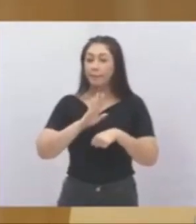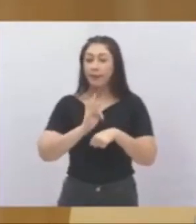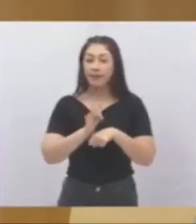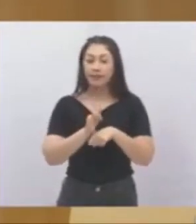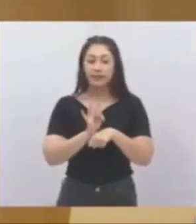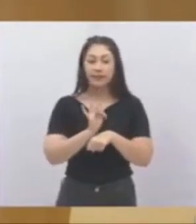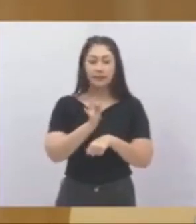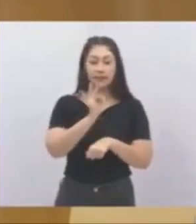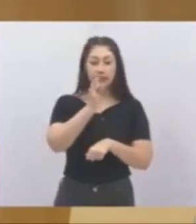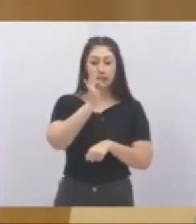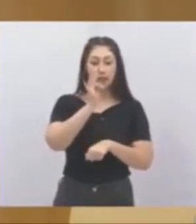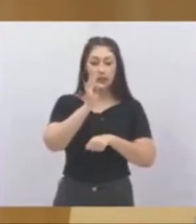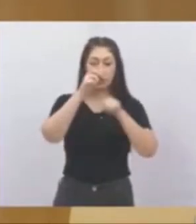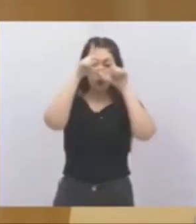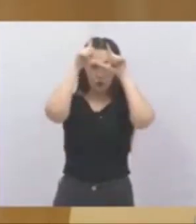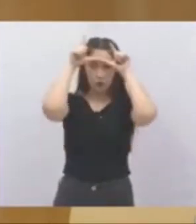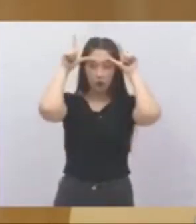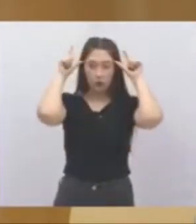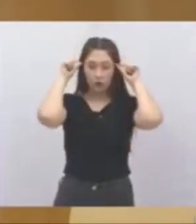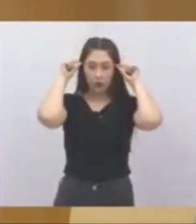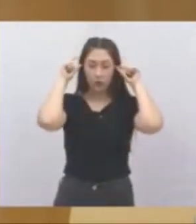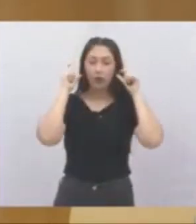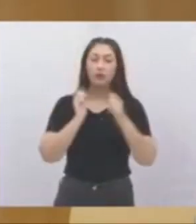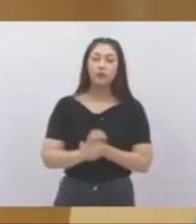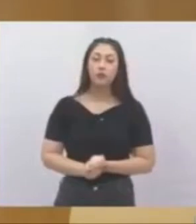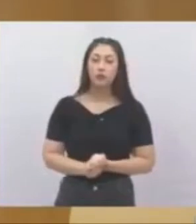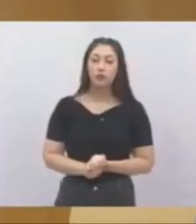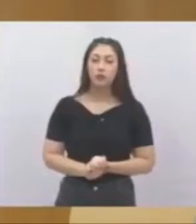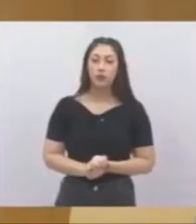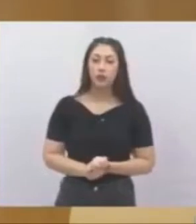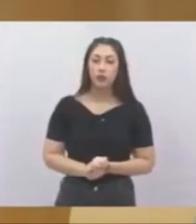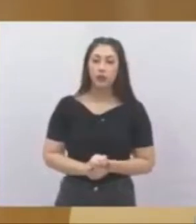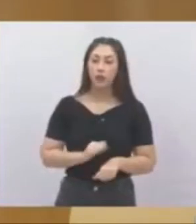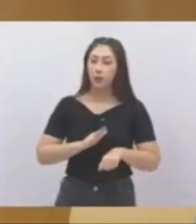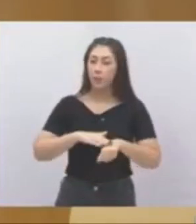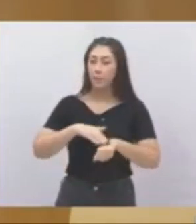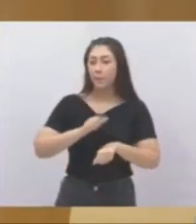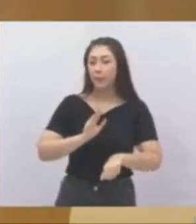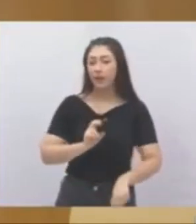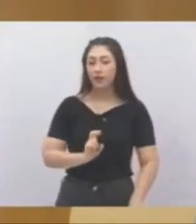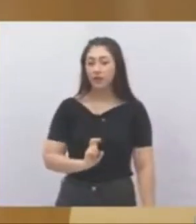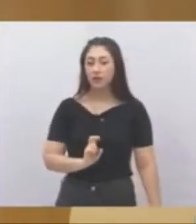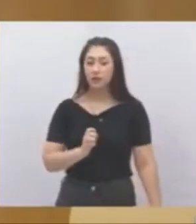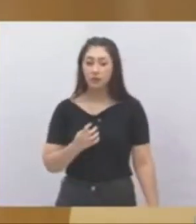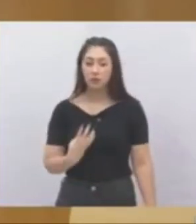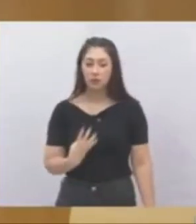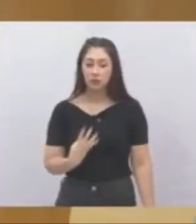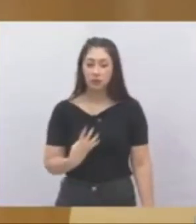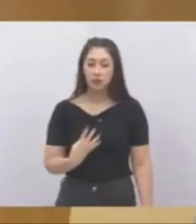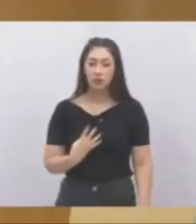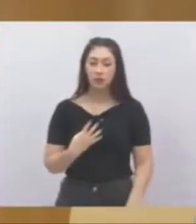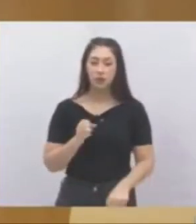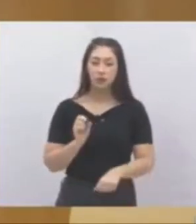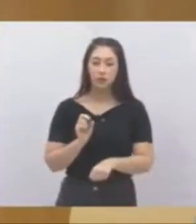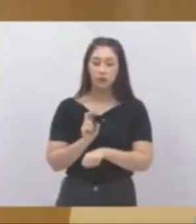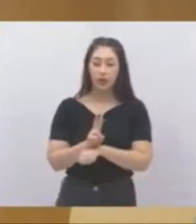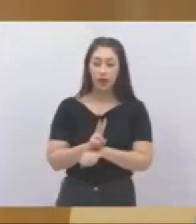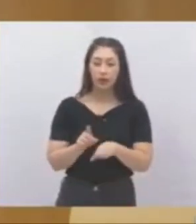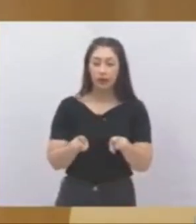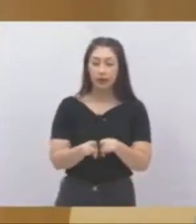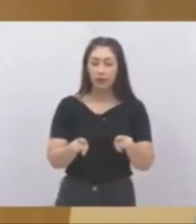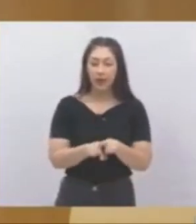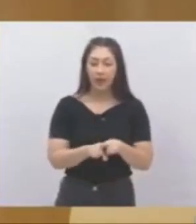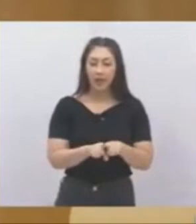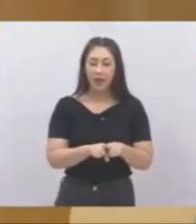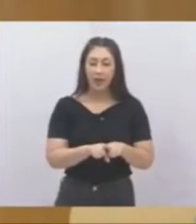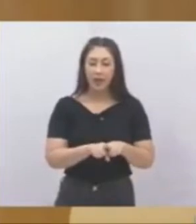de enfermagem, passando a 54 técnicos, e desocupa, aí, no caso,